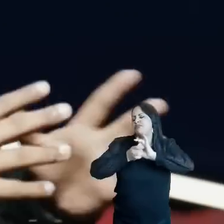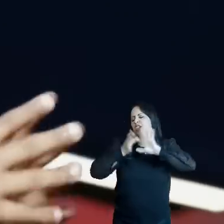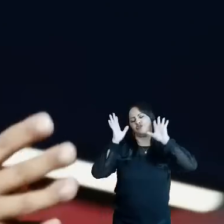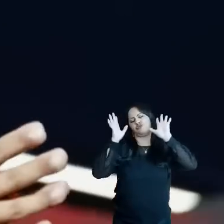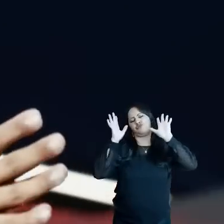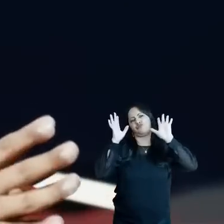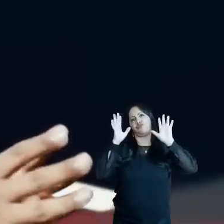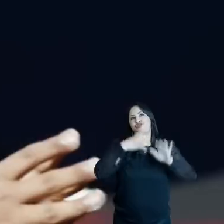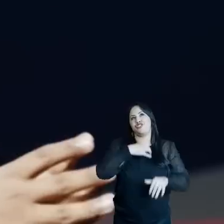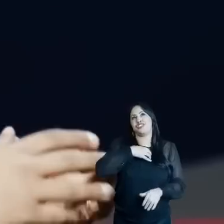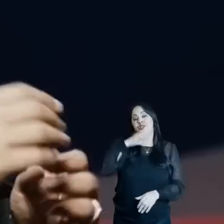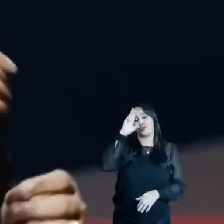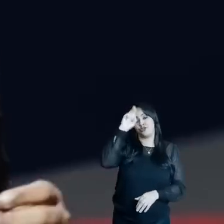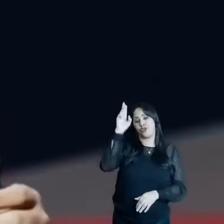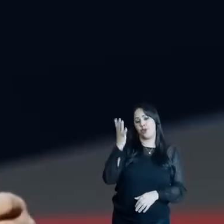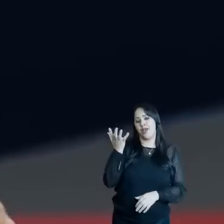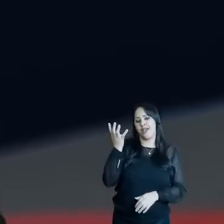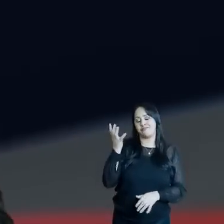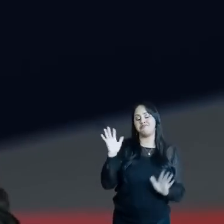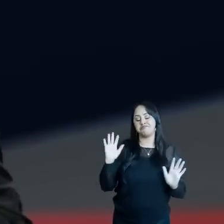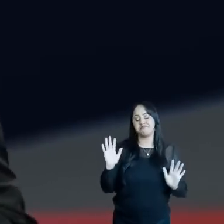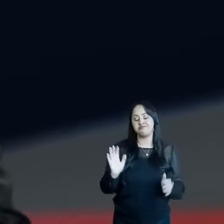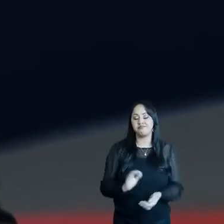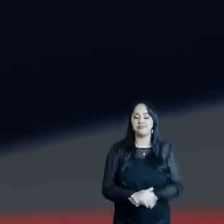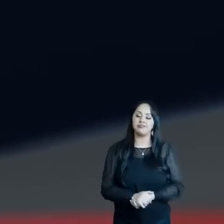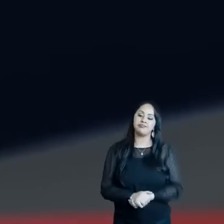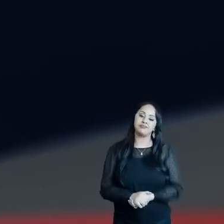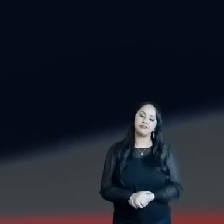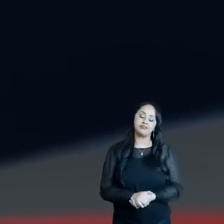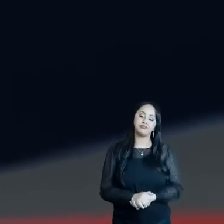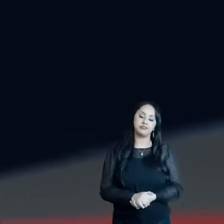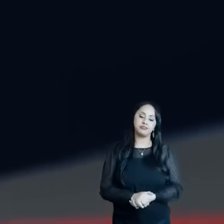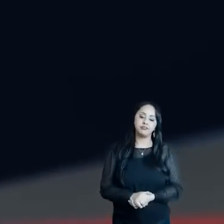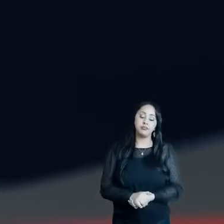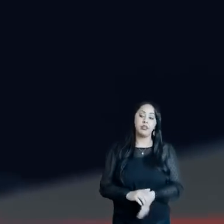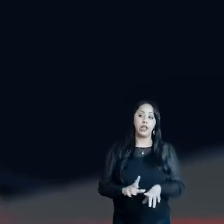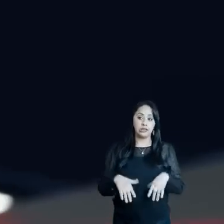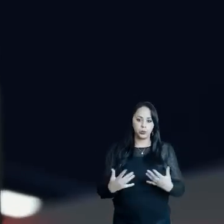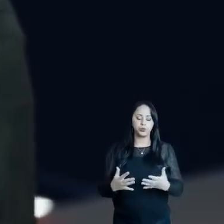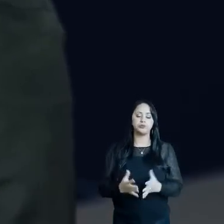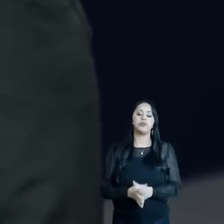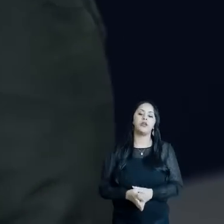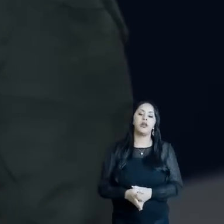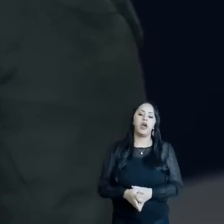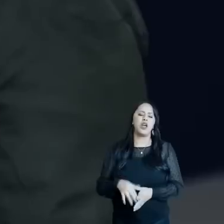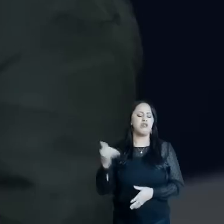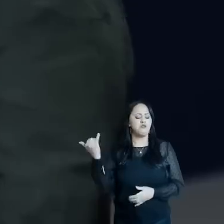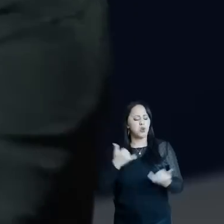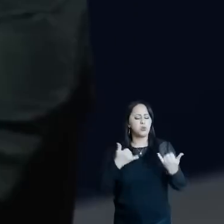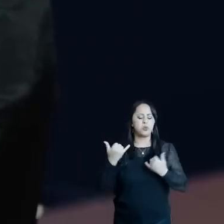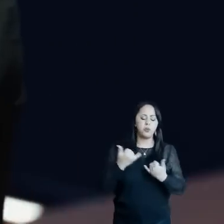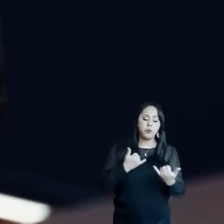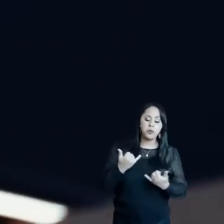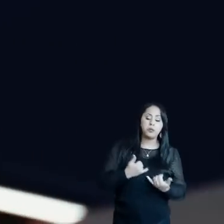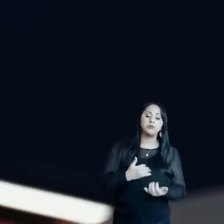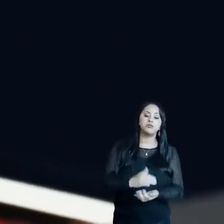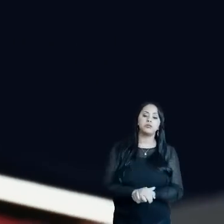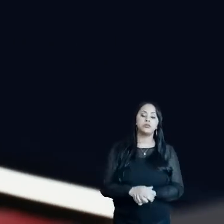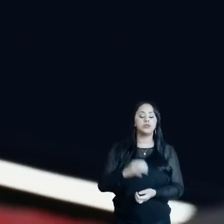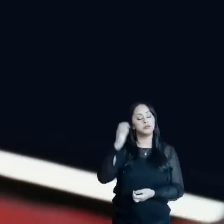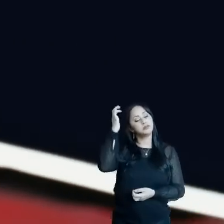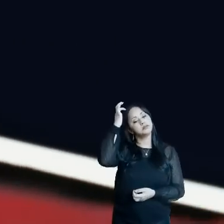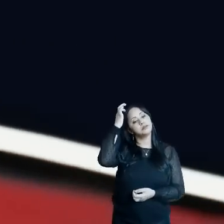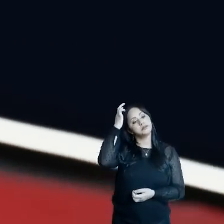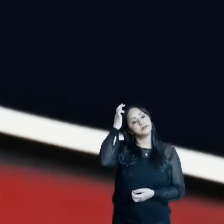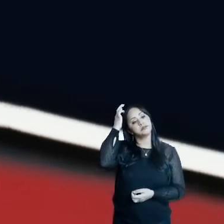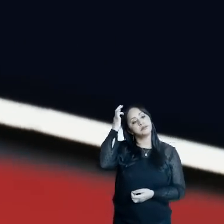do jeito que o Senhor tocar que é para acontecer. E daí, lá nesse dia, ele falou tudo isso, falou que... E aí tem o